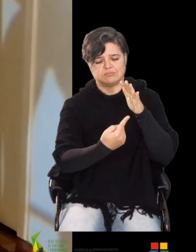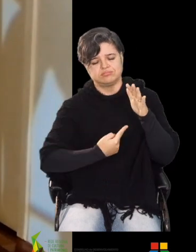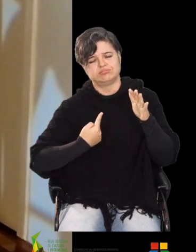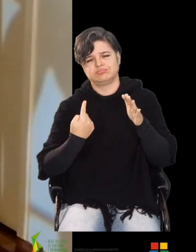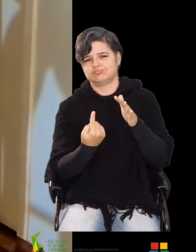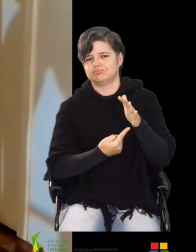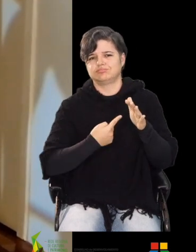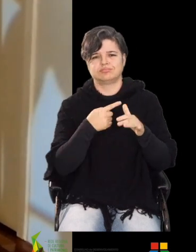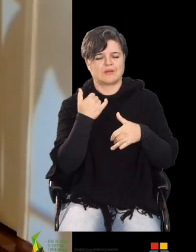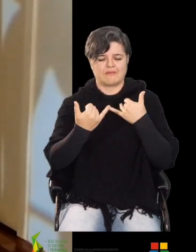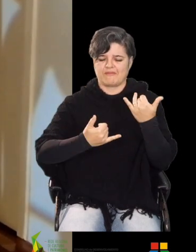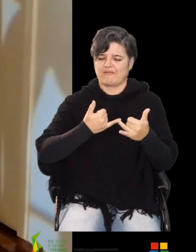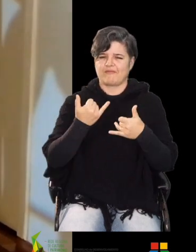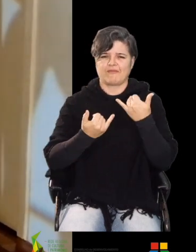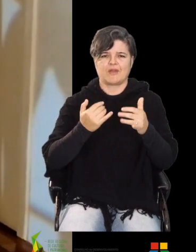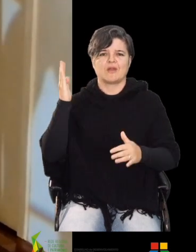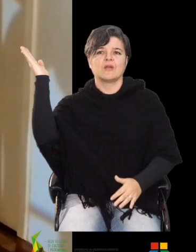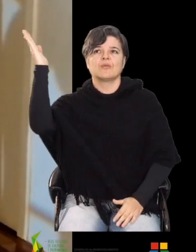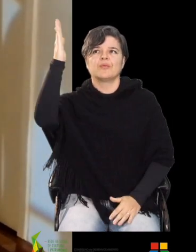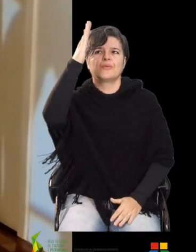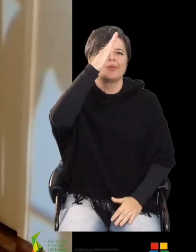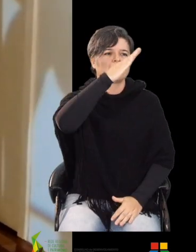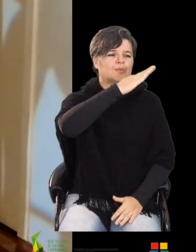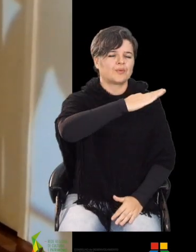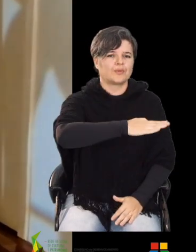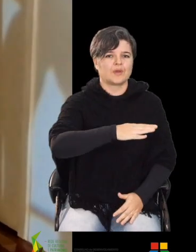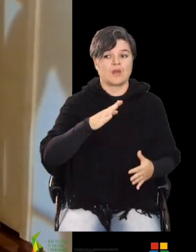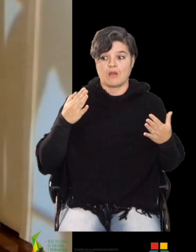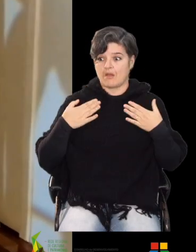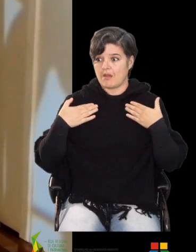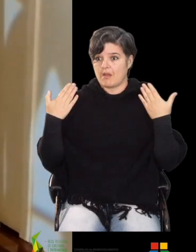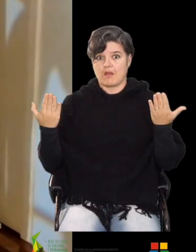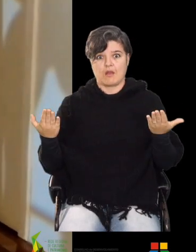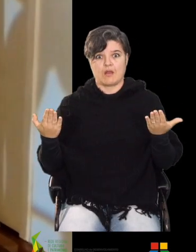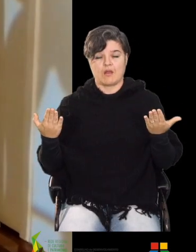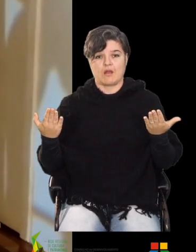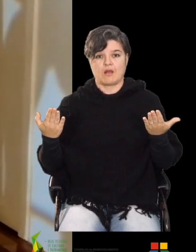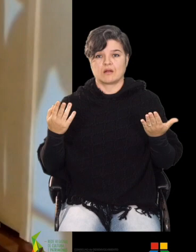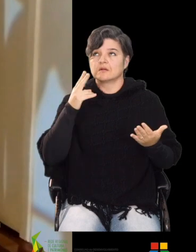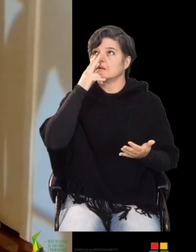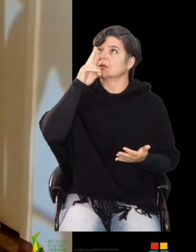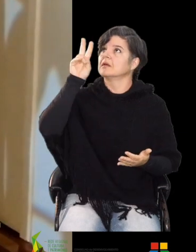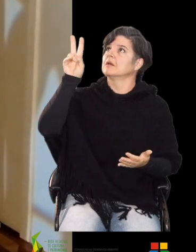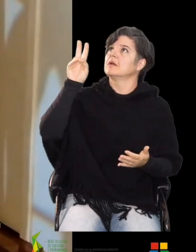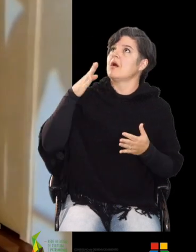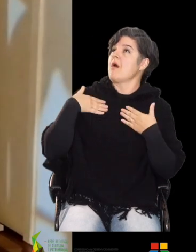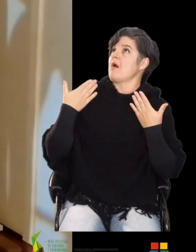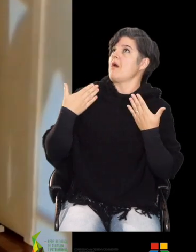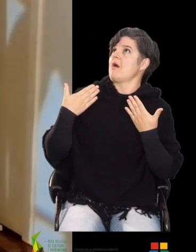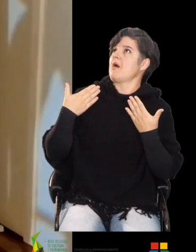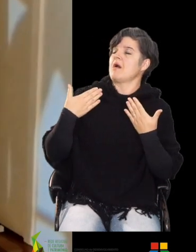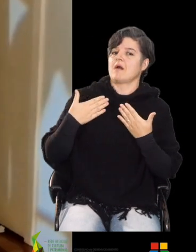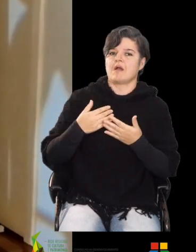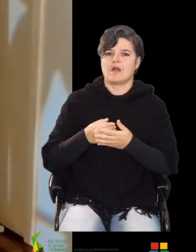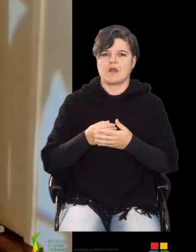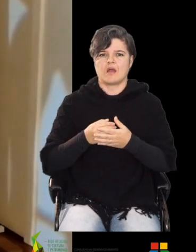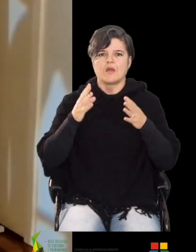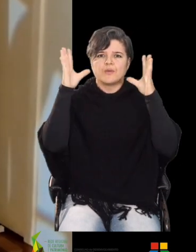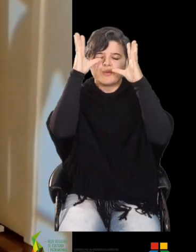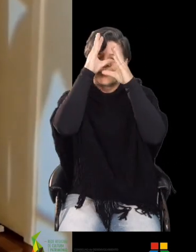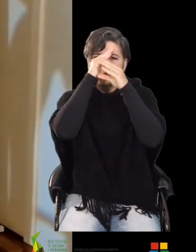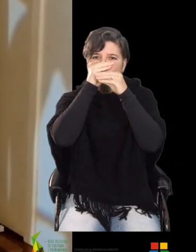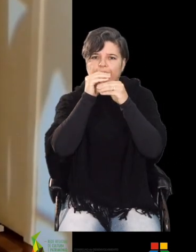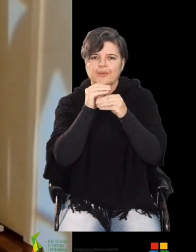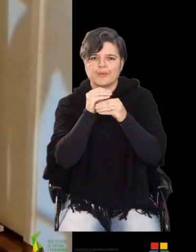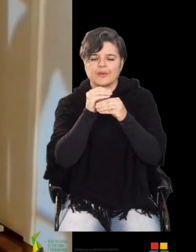inteirinha quando de repente agora eu vou céu já estava escurecendo